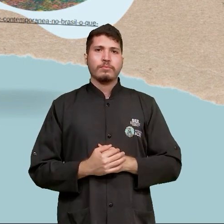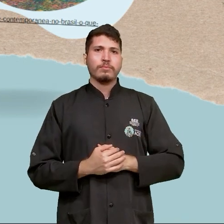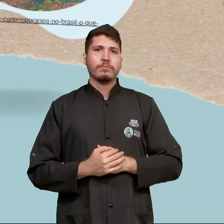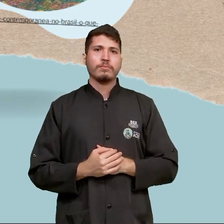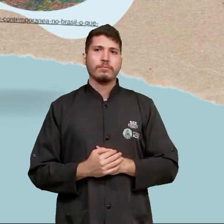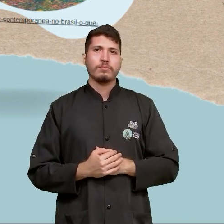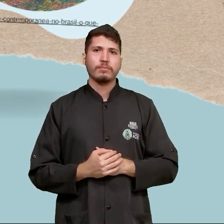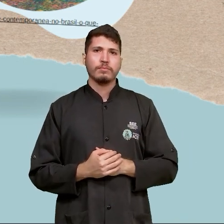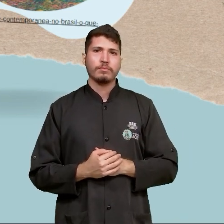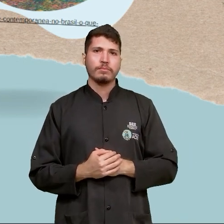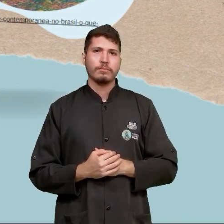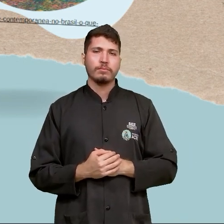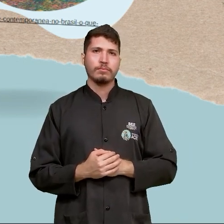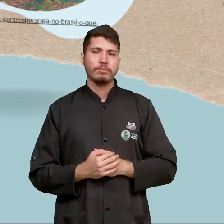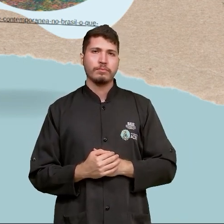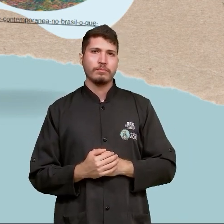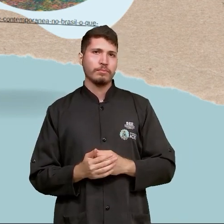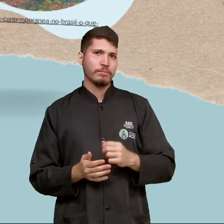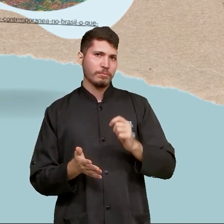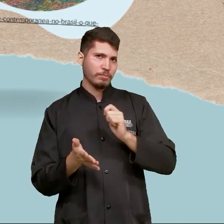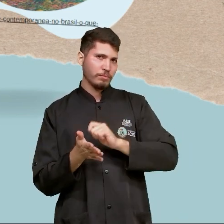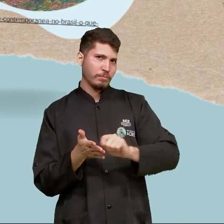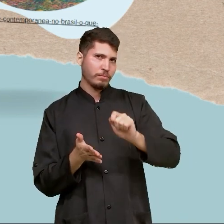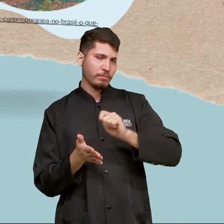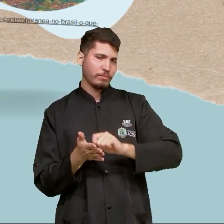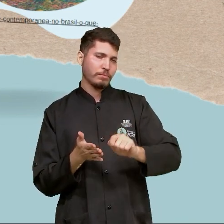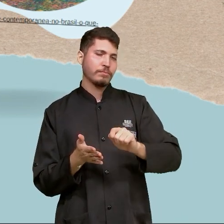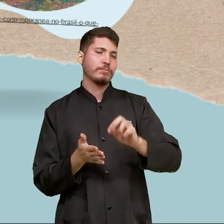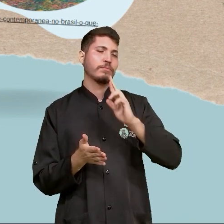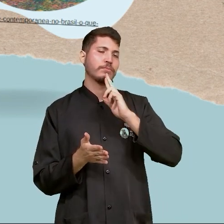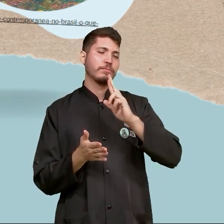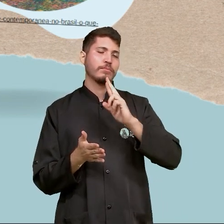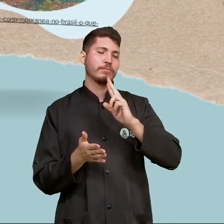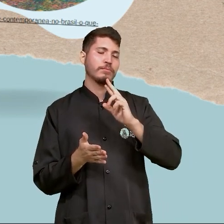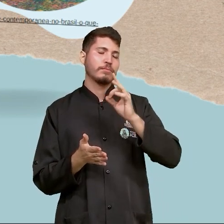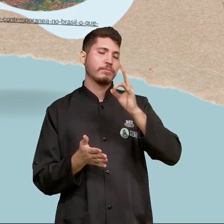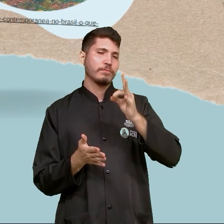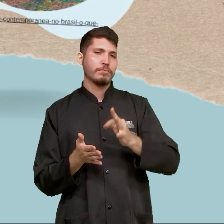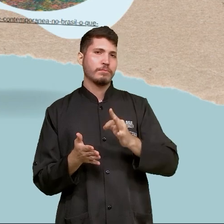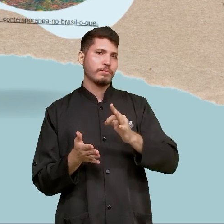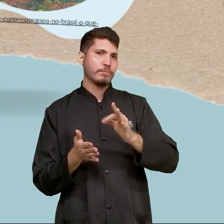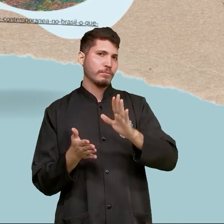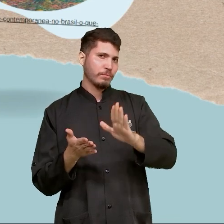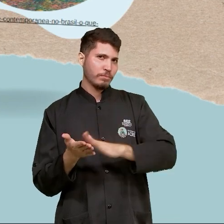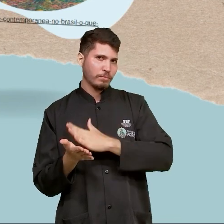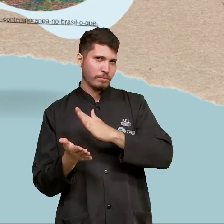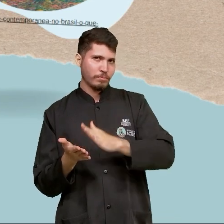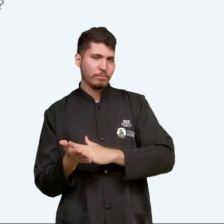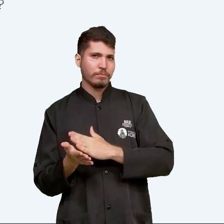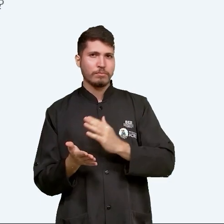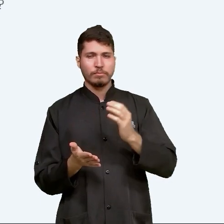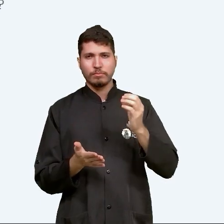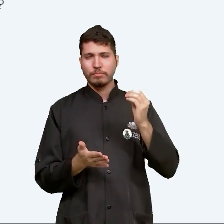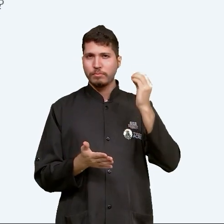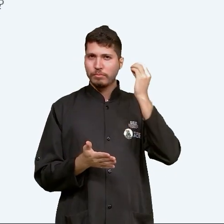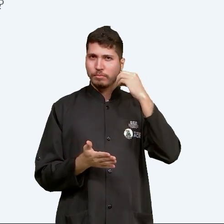você ver a questão, escreva a resposta correta em seu caderno e tente ser rápido,